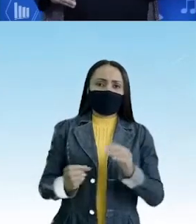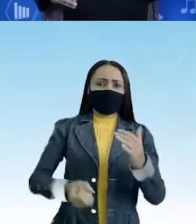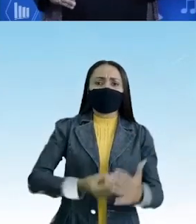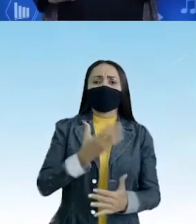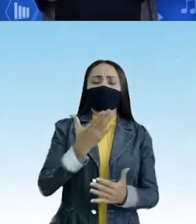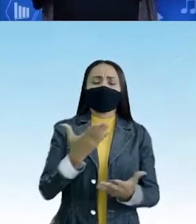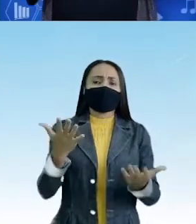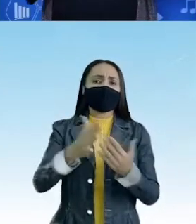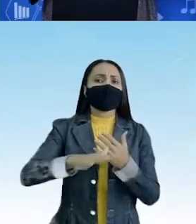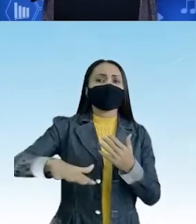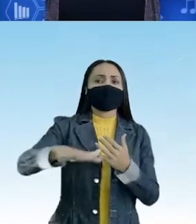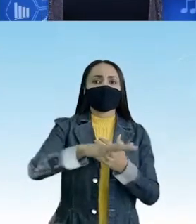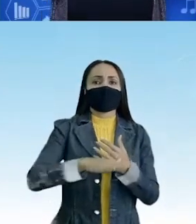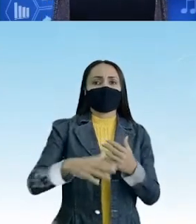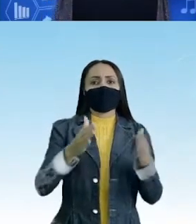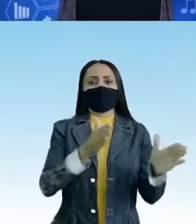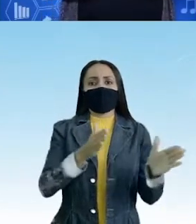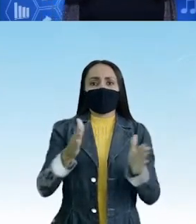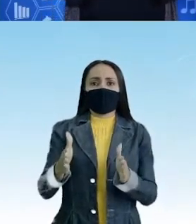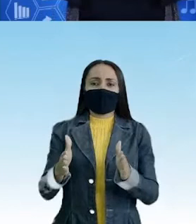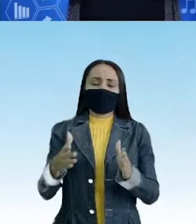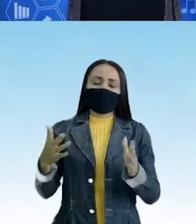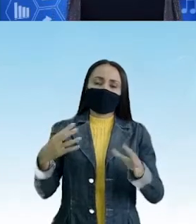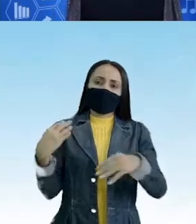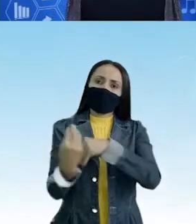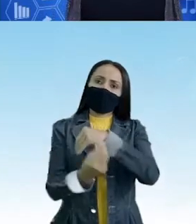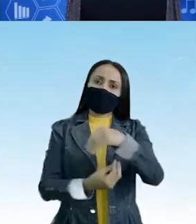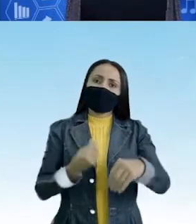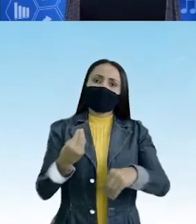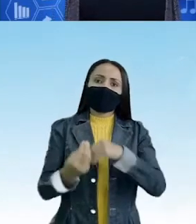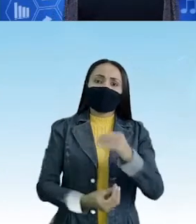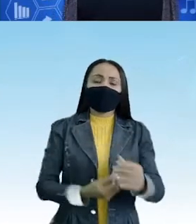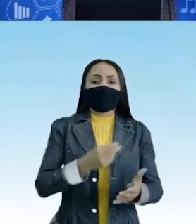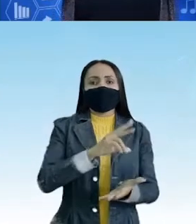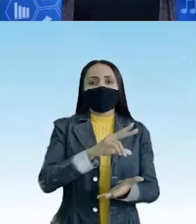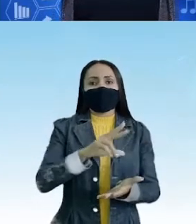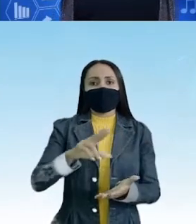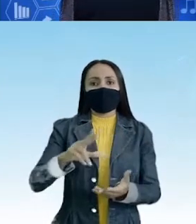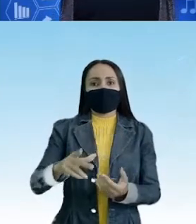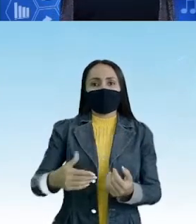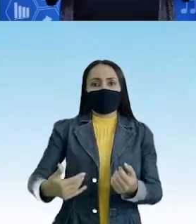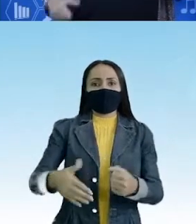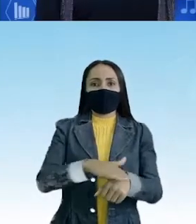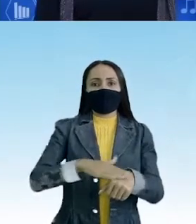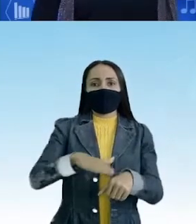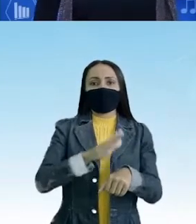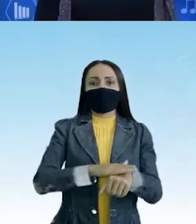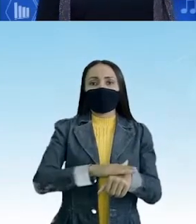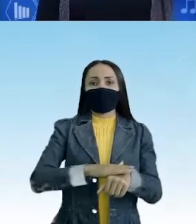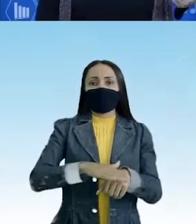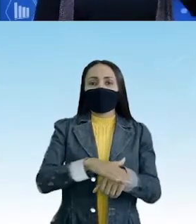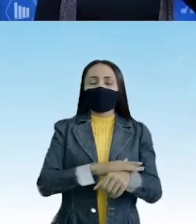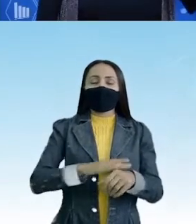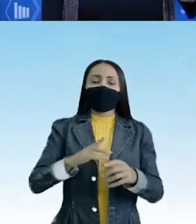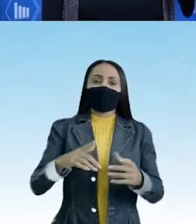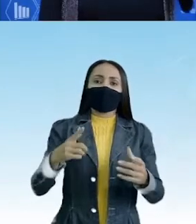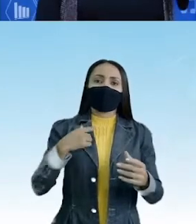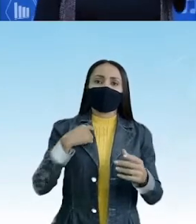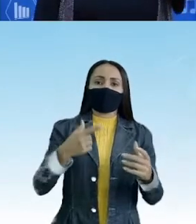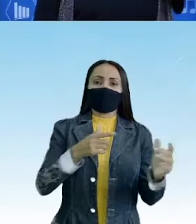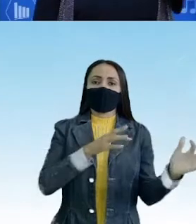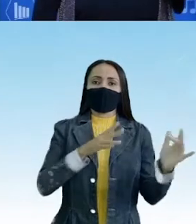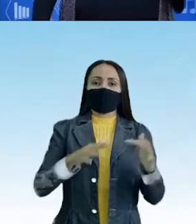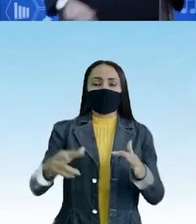onde, gente? Foi a partir dessa miscigenação em diferentes etnias. Porque vocês sabem, né? Nós fomos colonizados